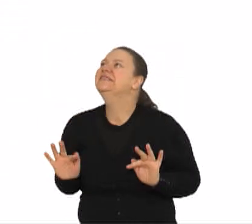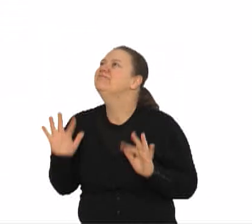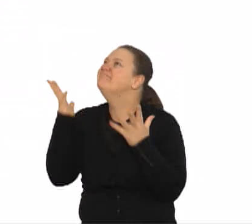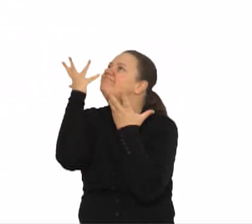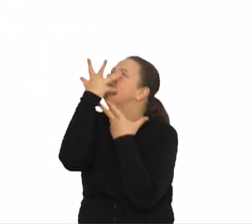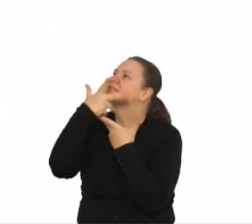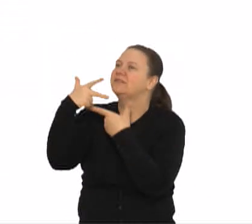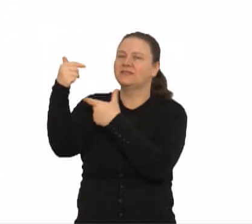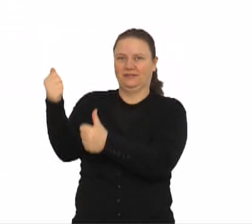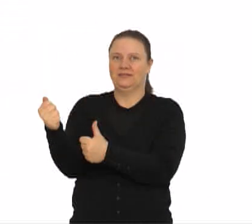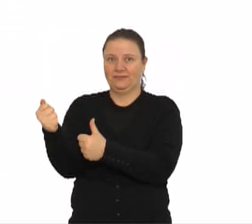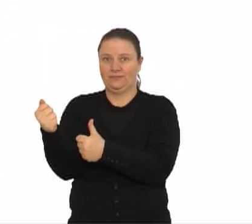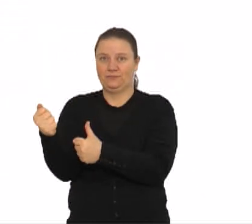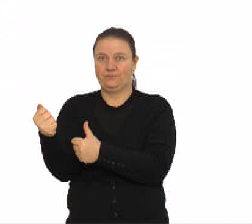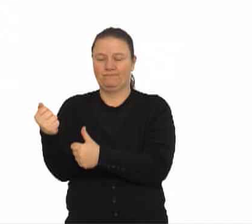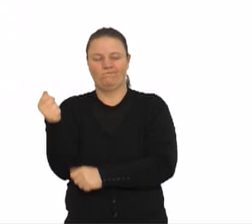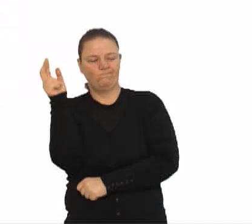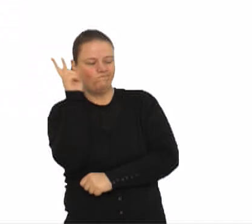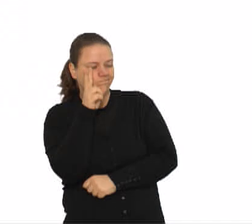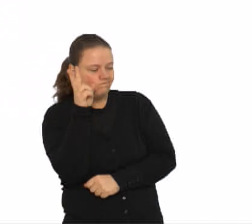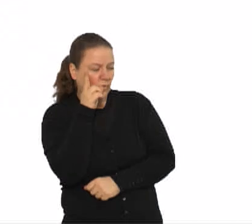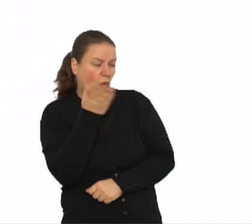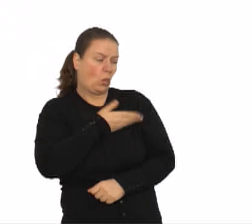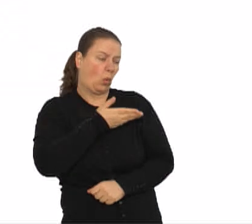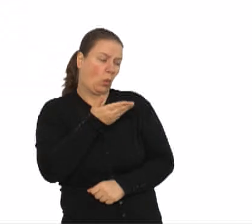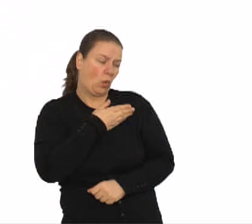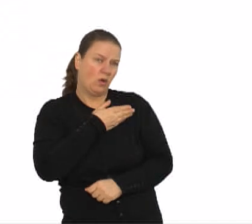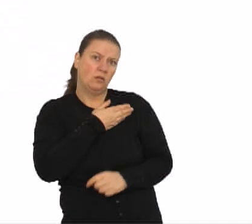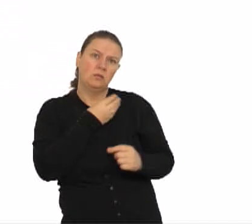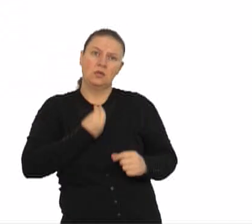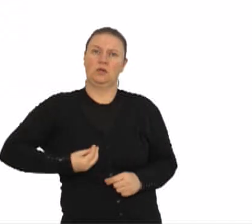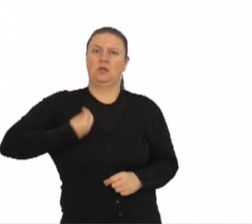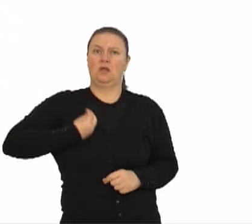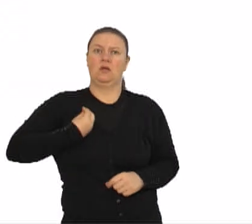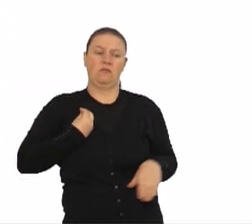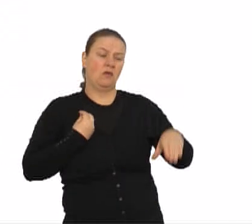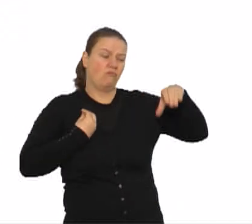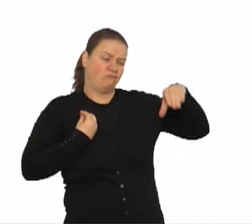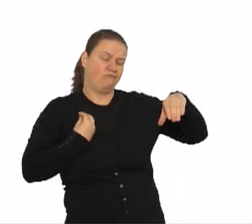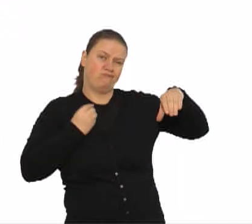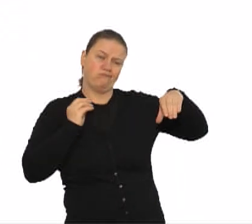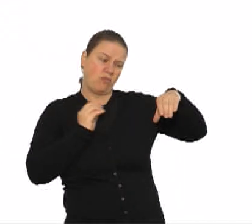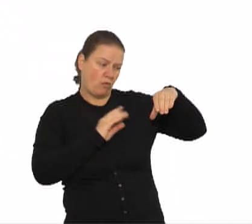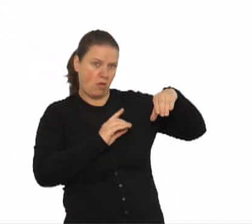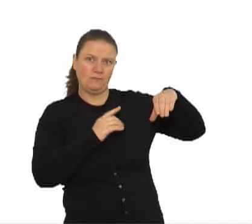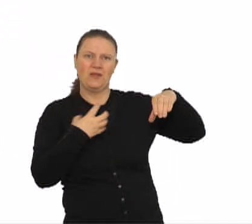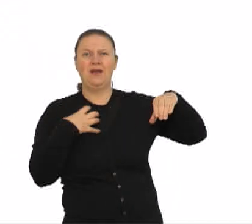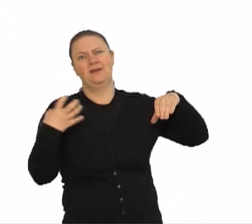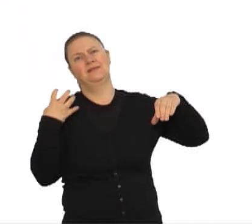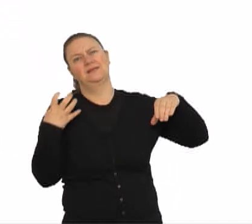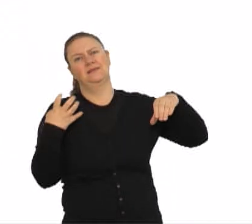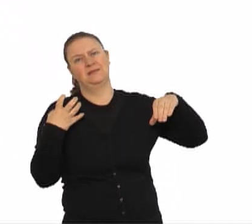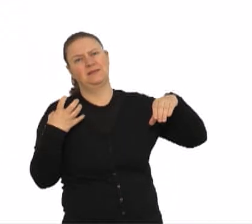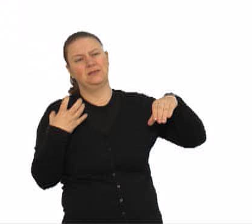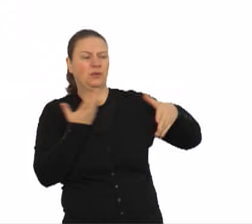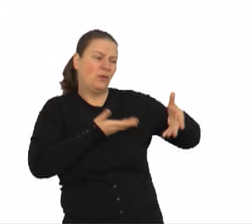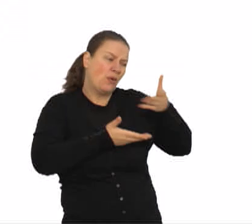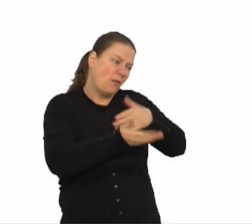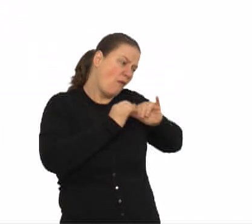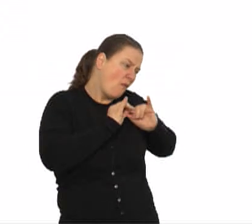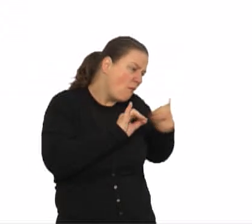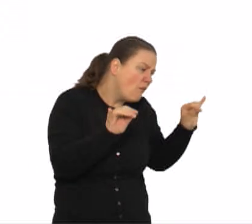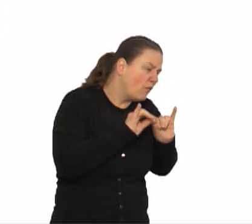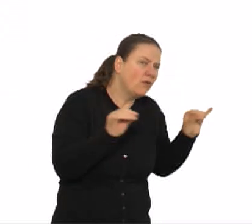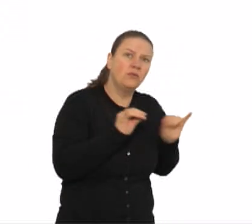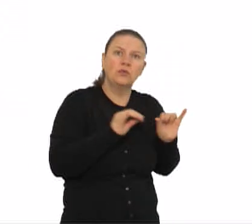todo colorido. Mas ele se lembra dos amigos que são lá prisioneiros. E ele quer compartilhar com